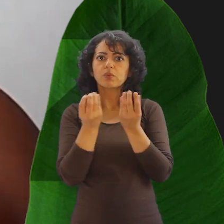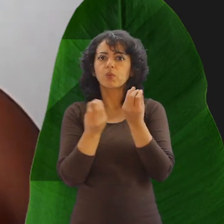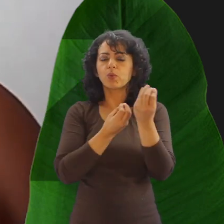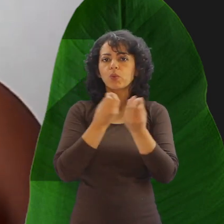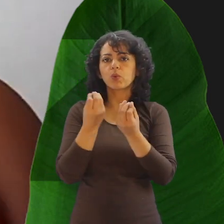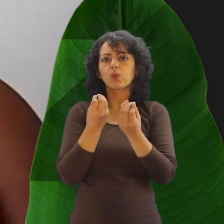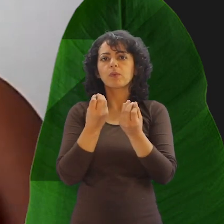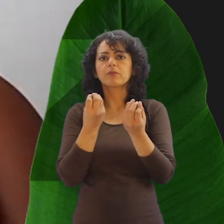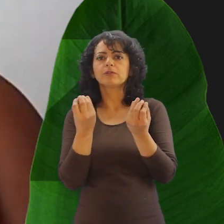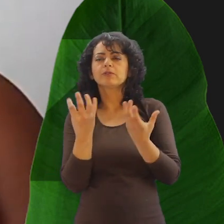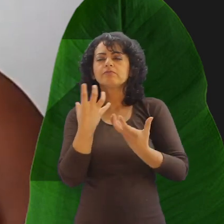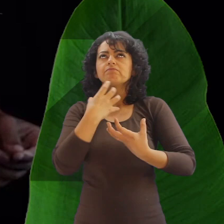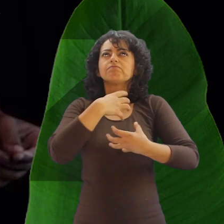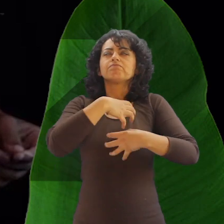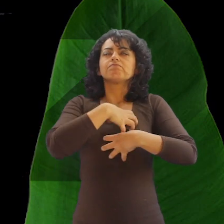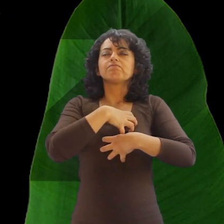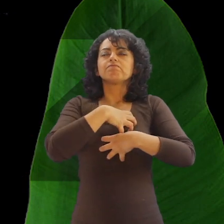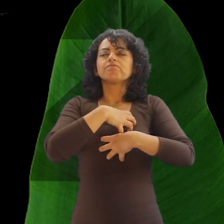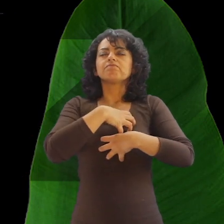onde a gente